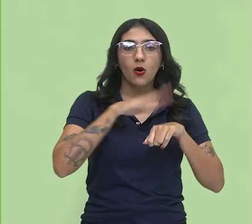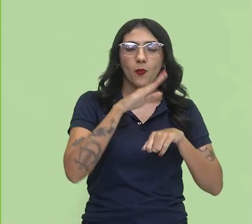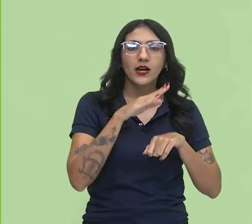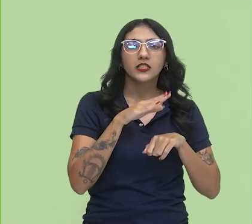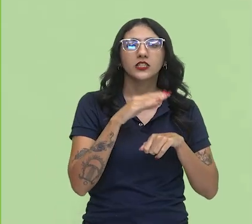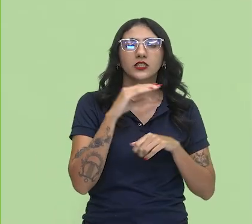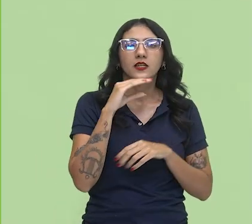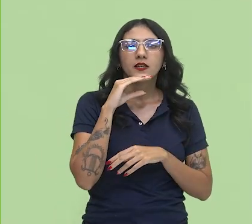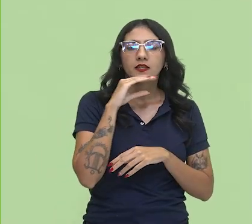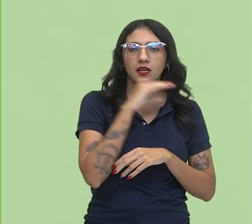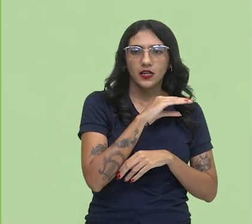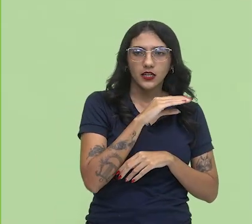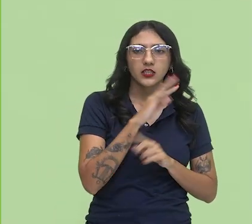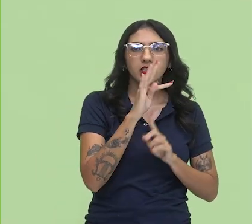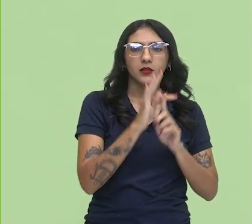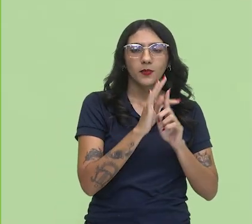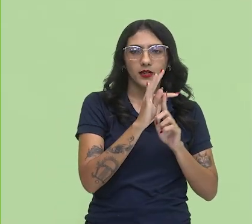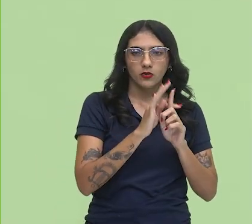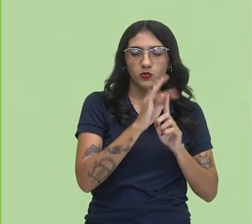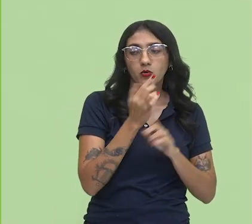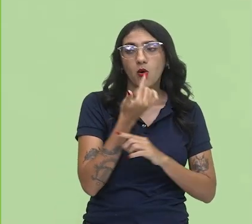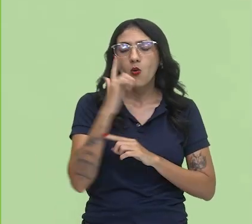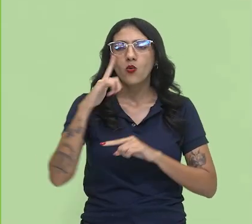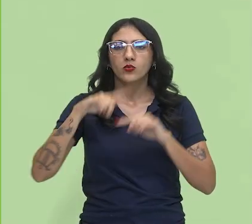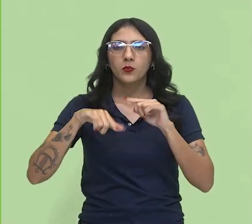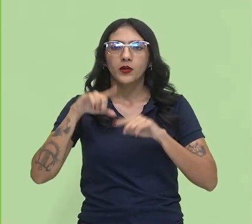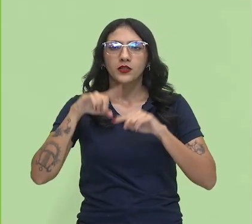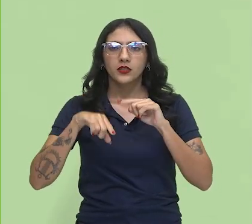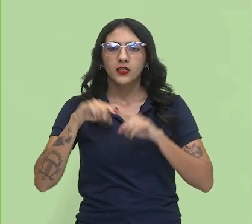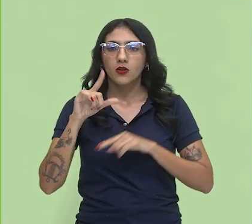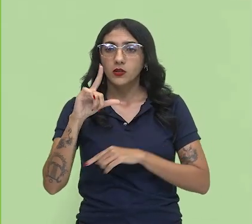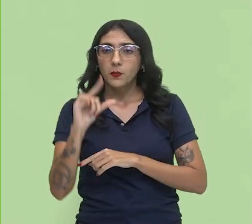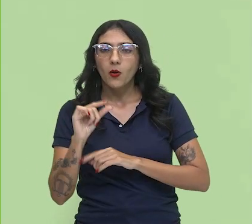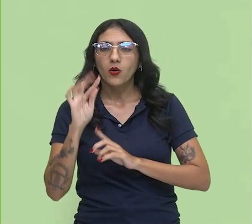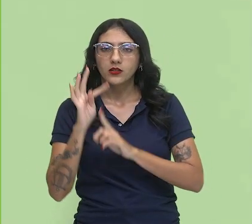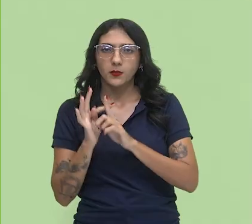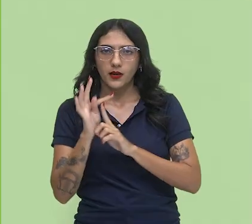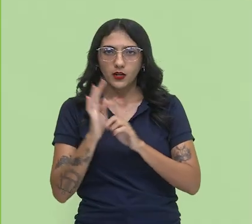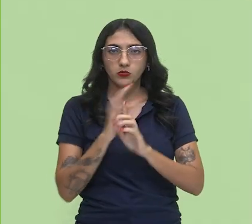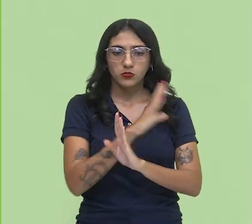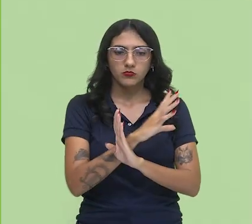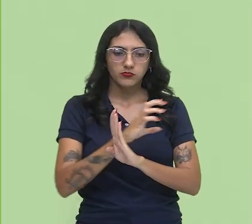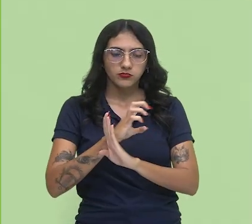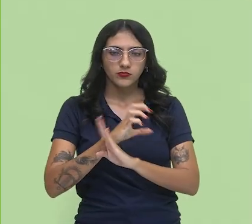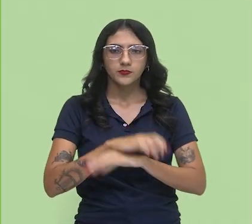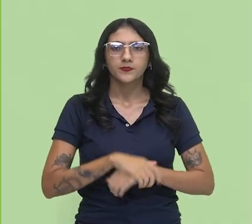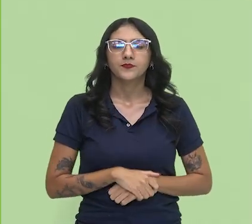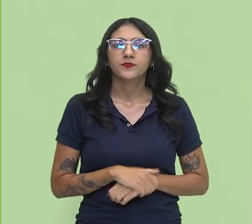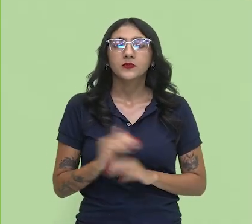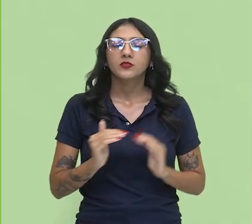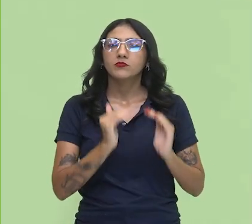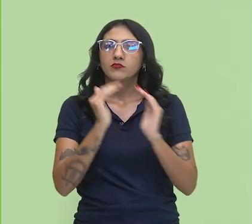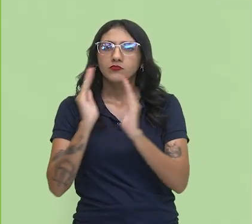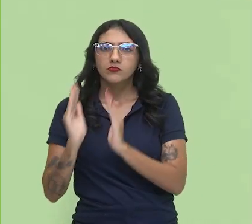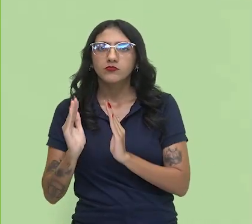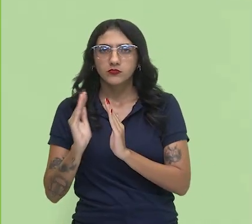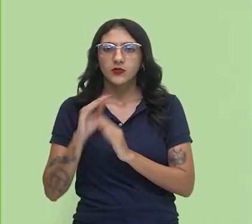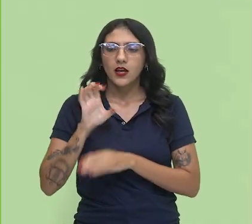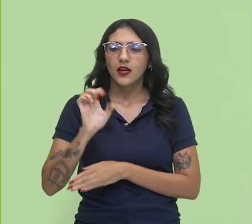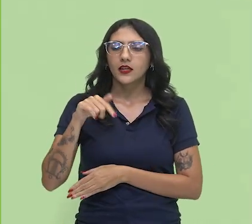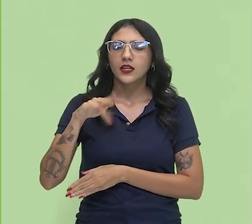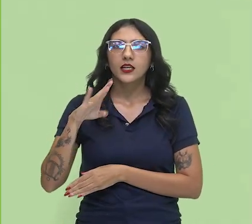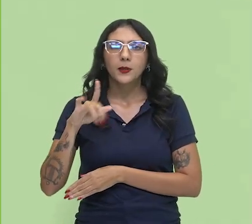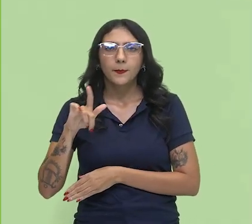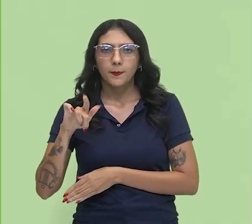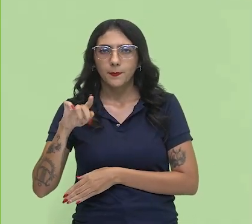movimento, sempre do corpo de maior temperatura para o corpo de menor temperatura. Equilíbrio térmico é quando